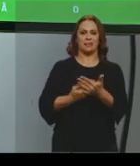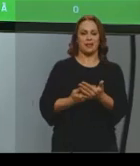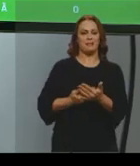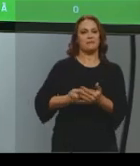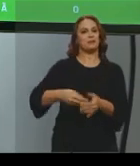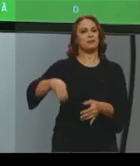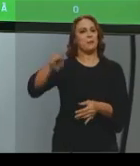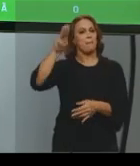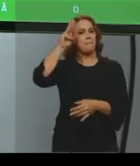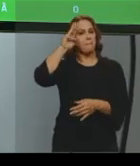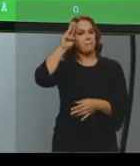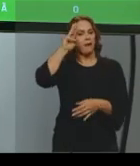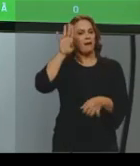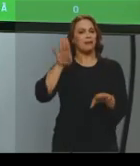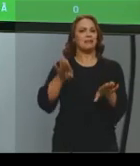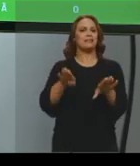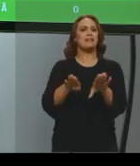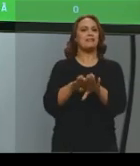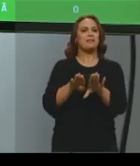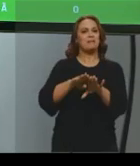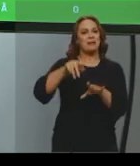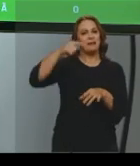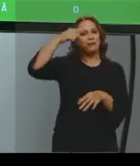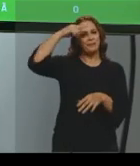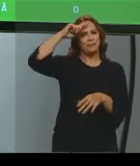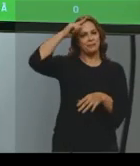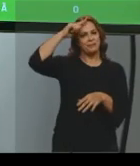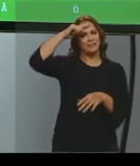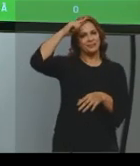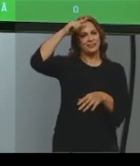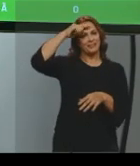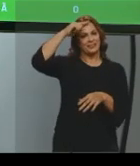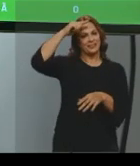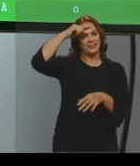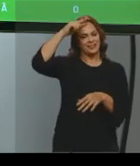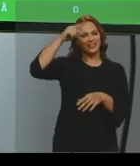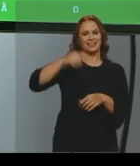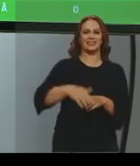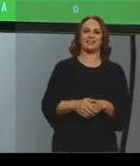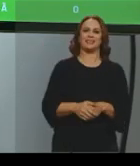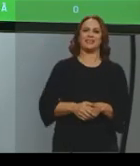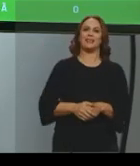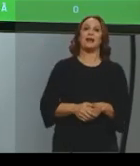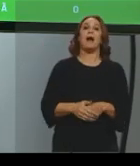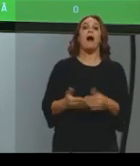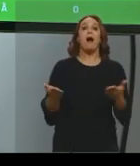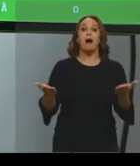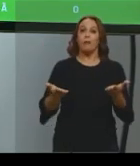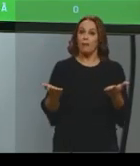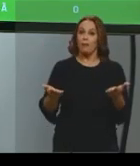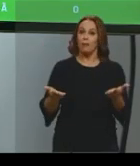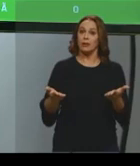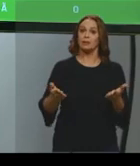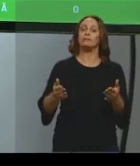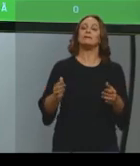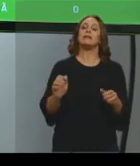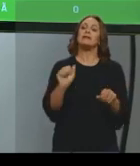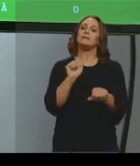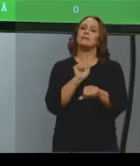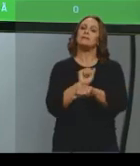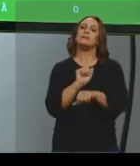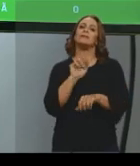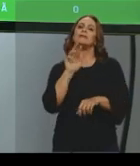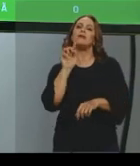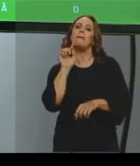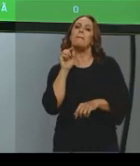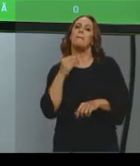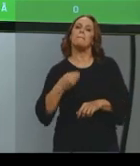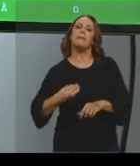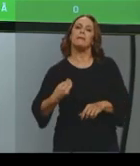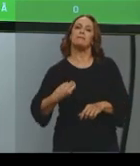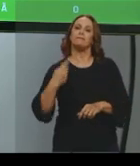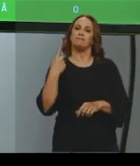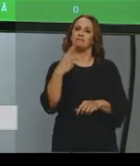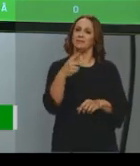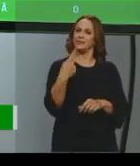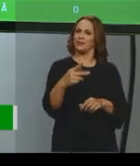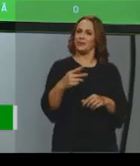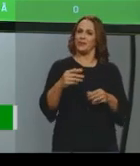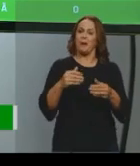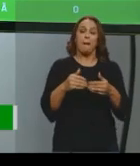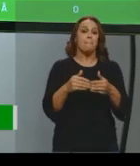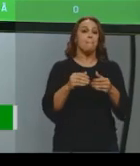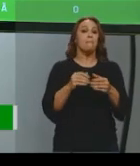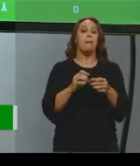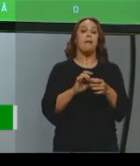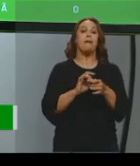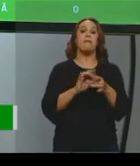Então é isso. Agora é com você. Os nossos canais de comunicação estão abertos para receber a sua pergunta. É só ligar